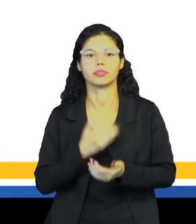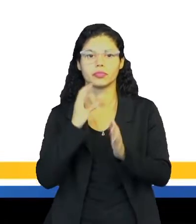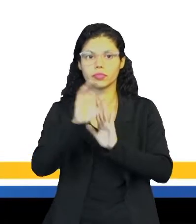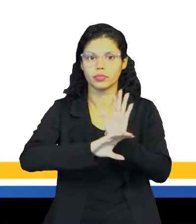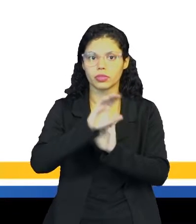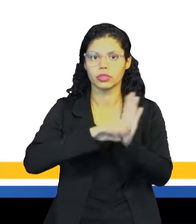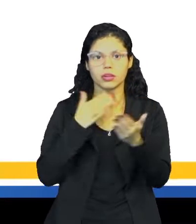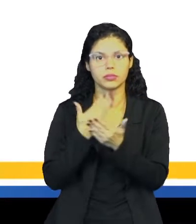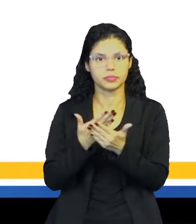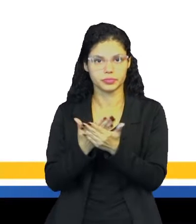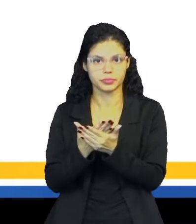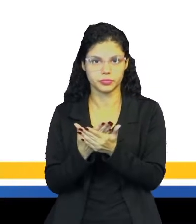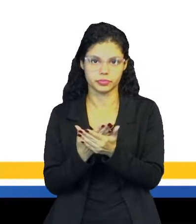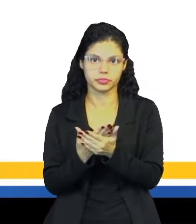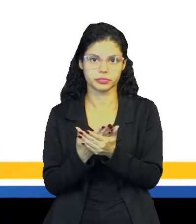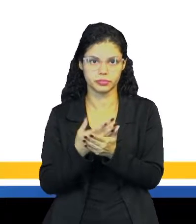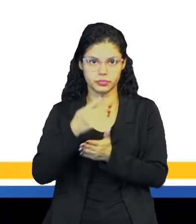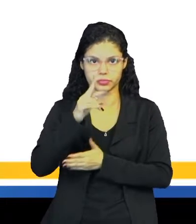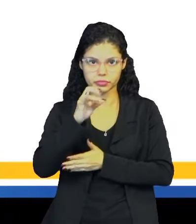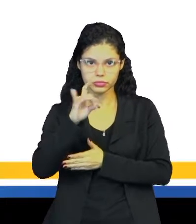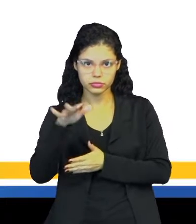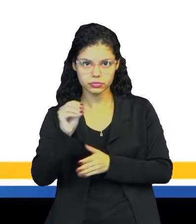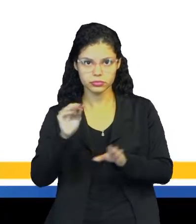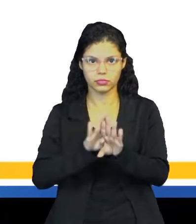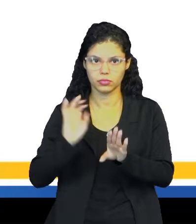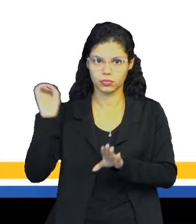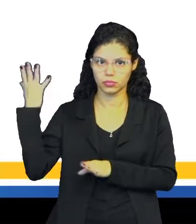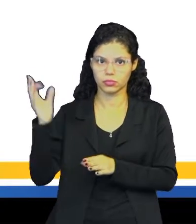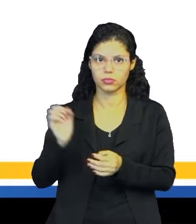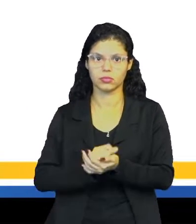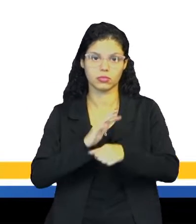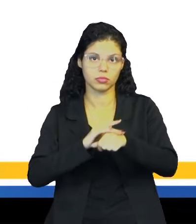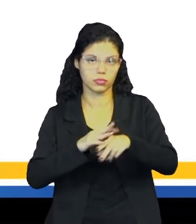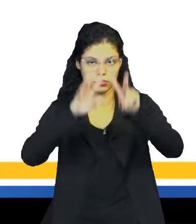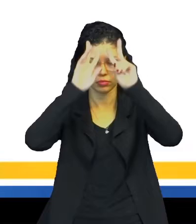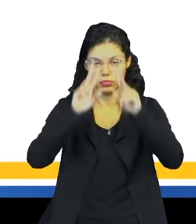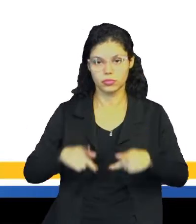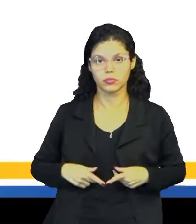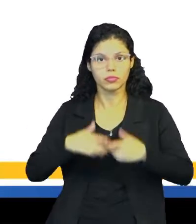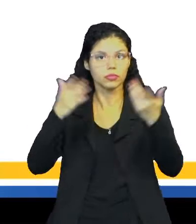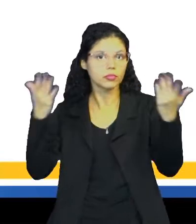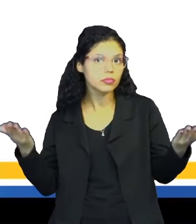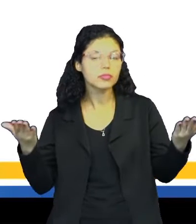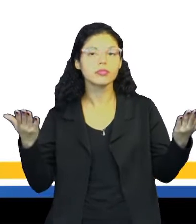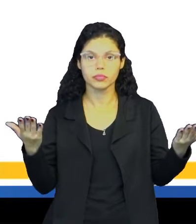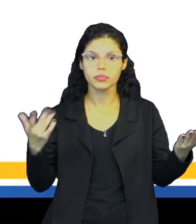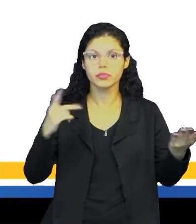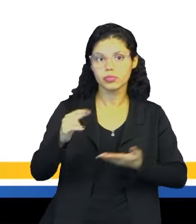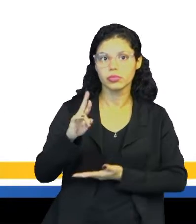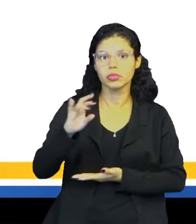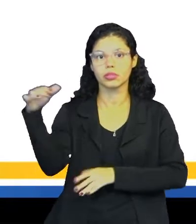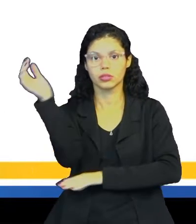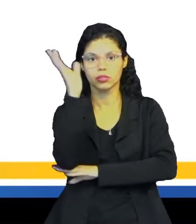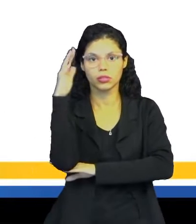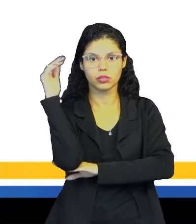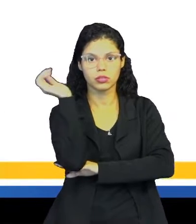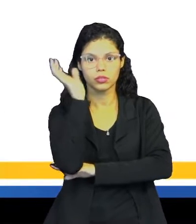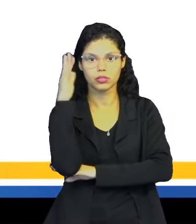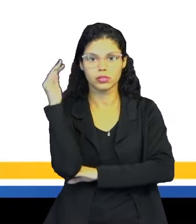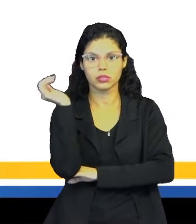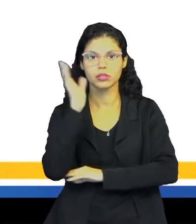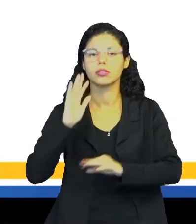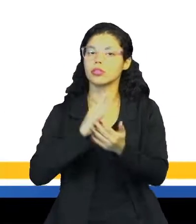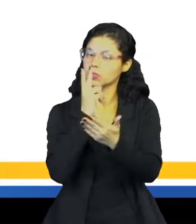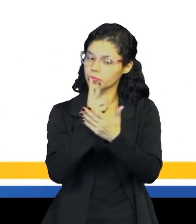estudar também os protozoários, muitos dos quais podem ser causadores de doenças nos seres humanos. Então, protozoários e algas, eles